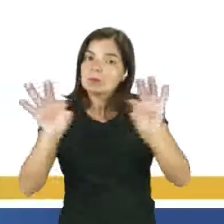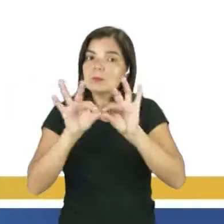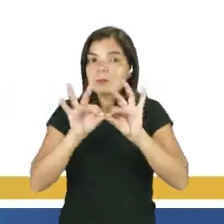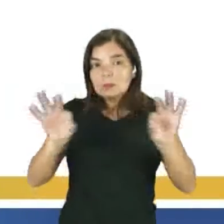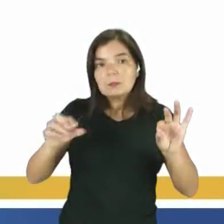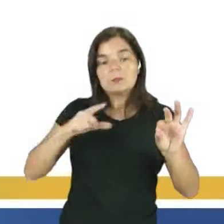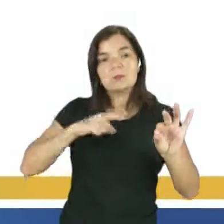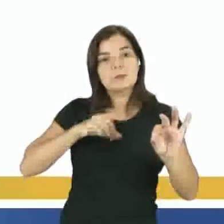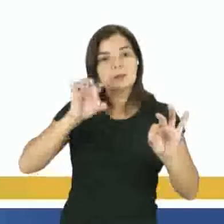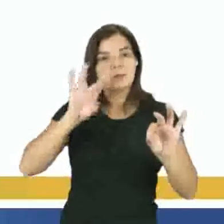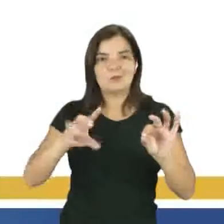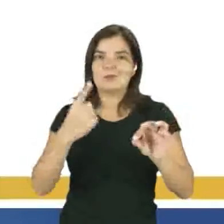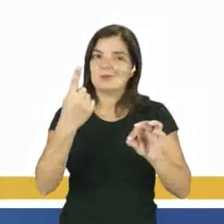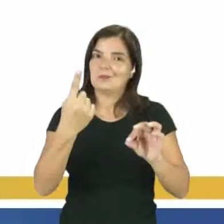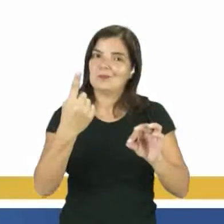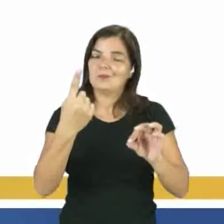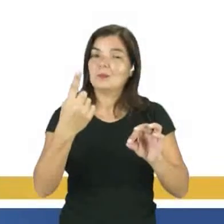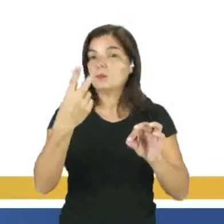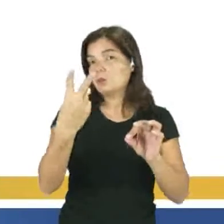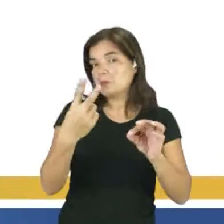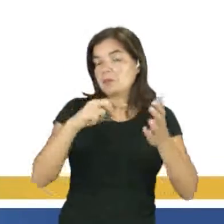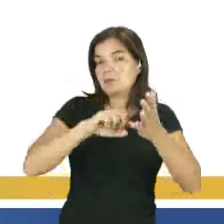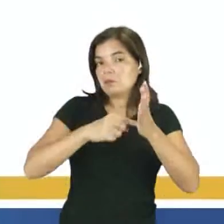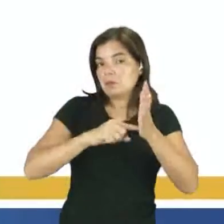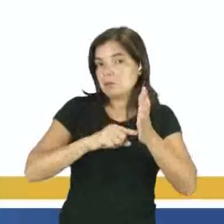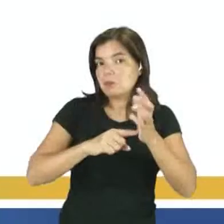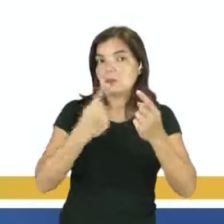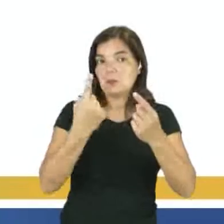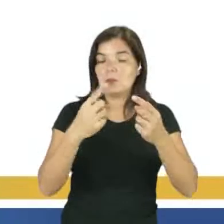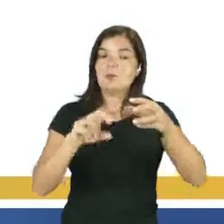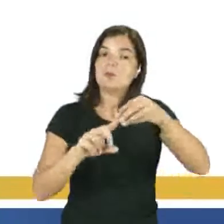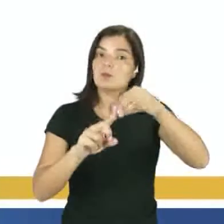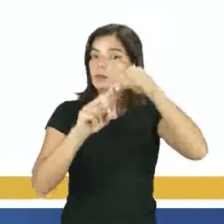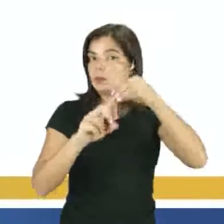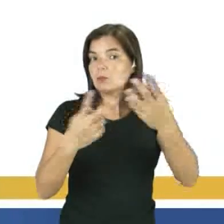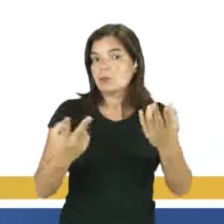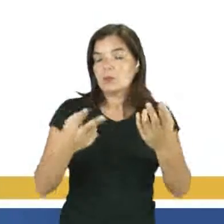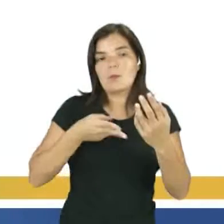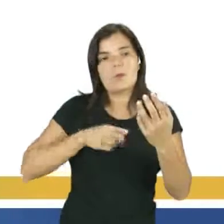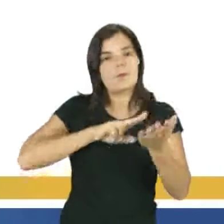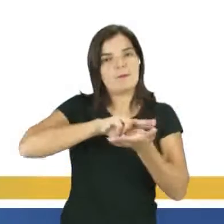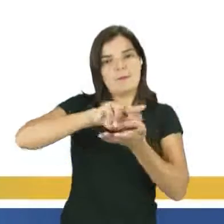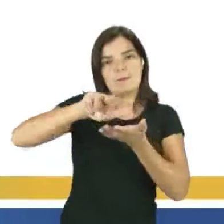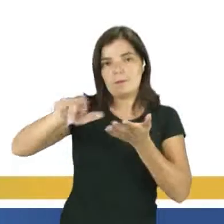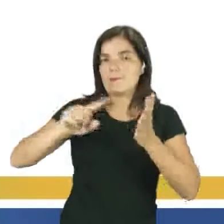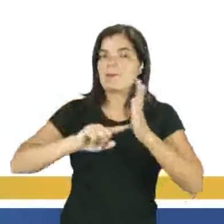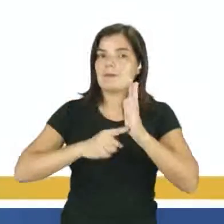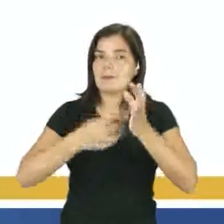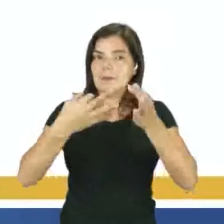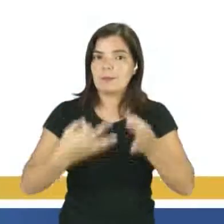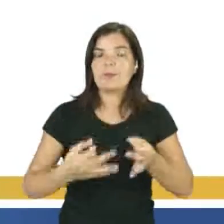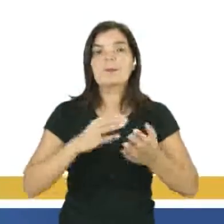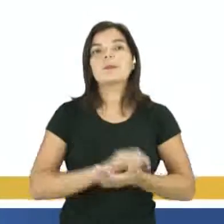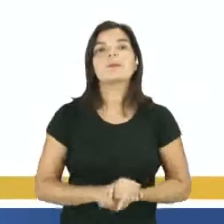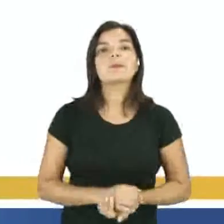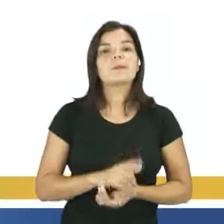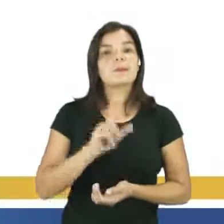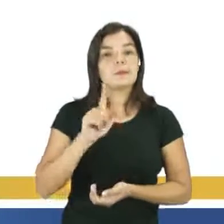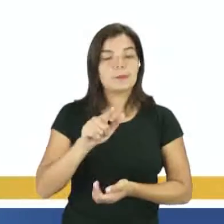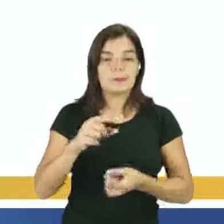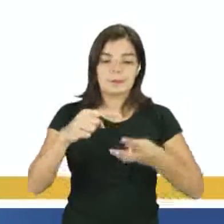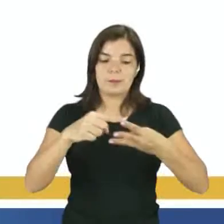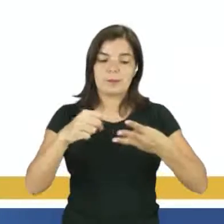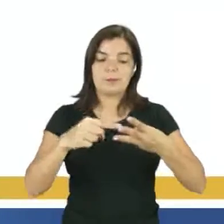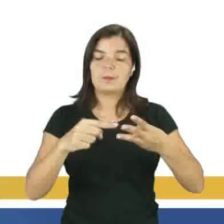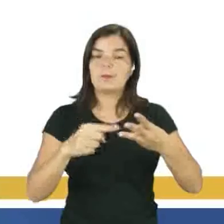distintas terem somente dois pontos em comum. Ou ela vai ter um ponto em comum, ou ela vai ter infinitos pontos. Certinho? Então essas são as